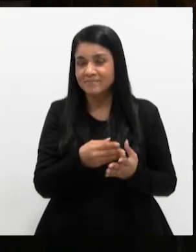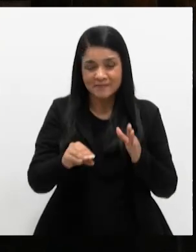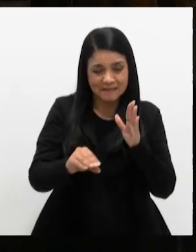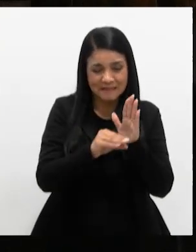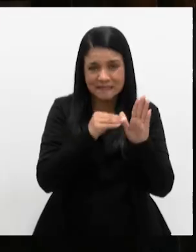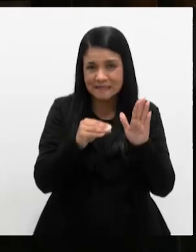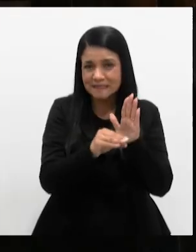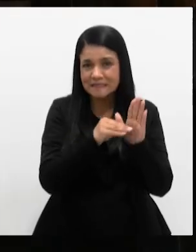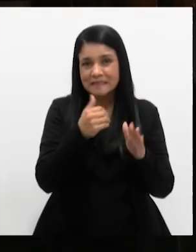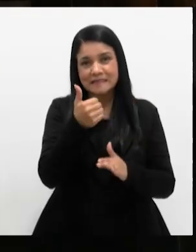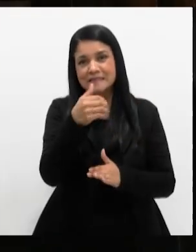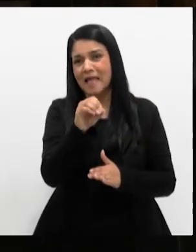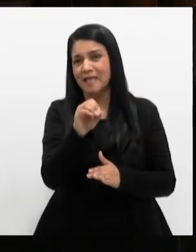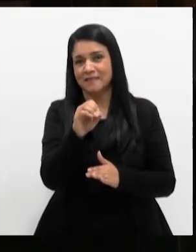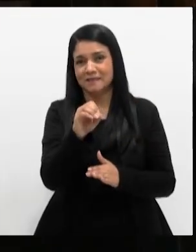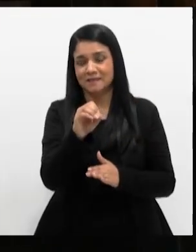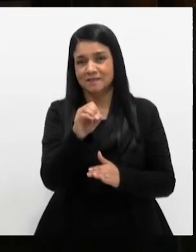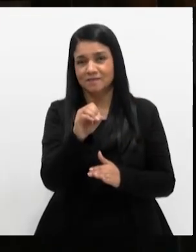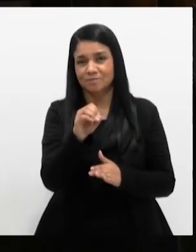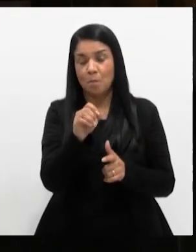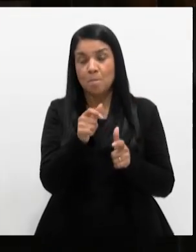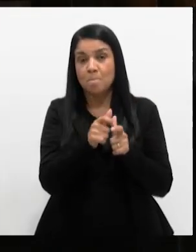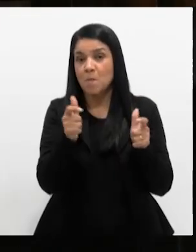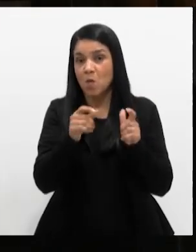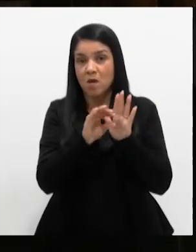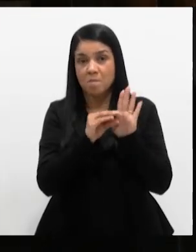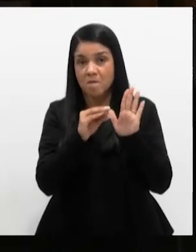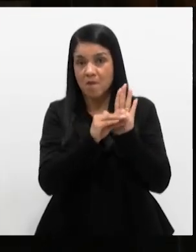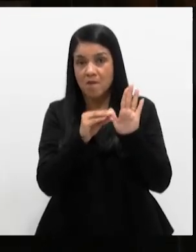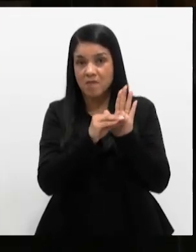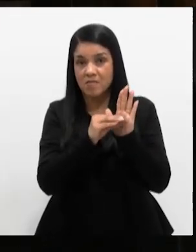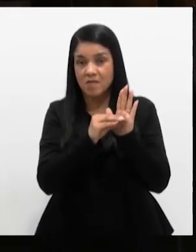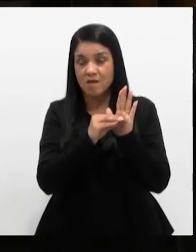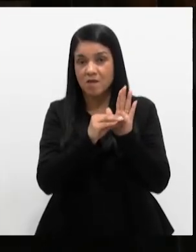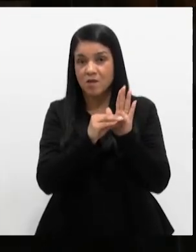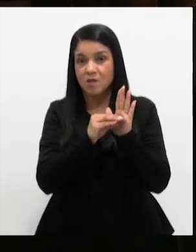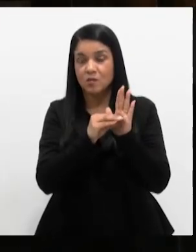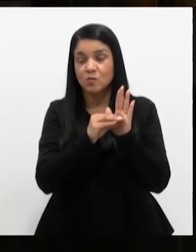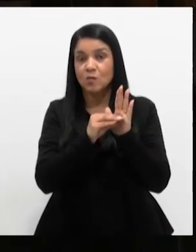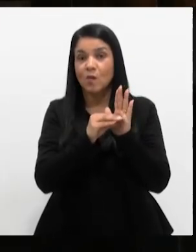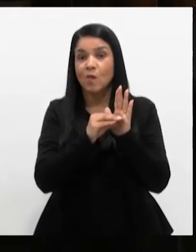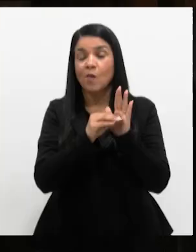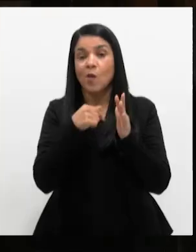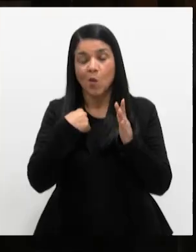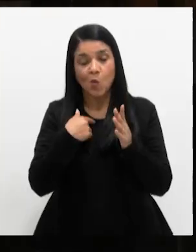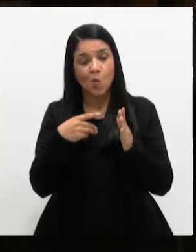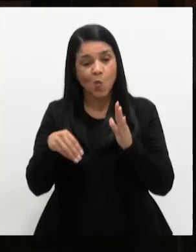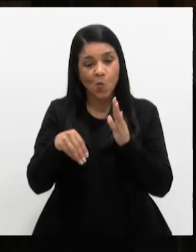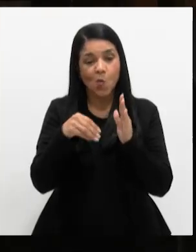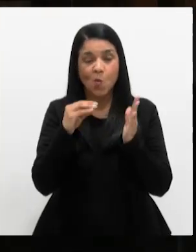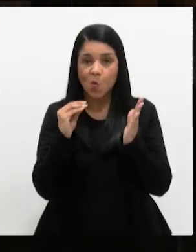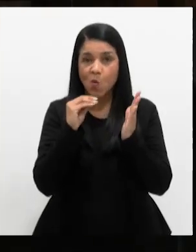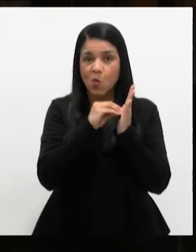emendas. E a maioria das emendas eu tirei do próprio decreto que eles tinham feito.